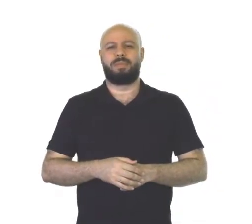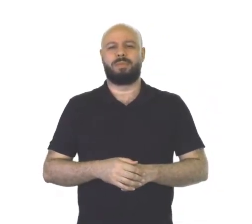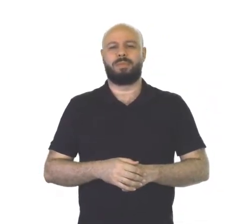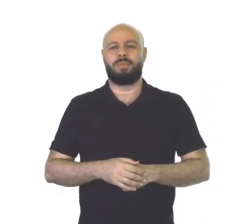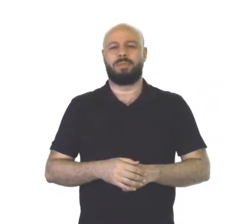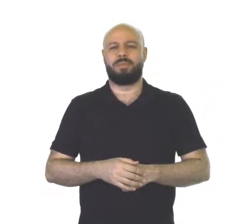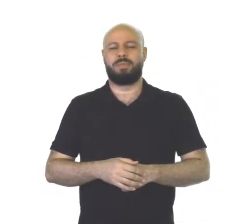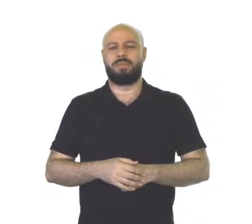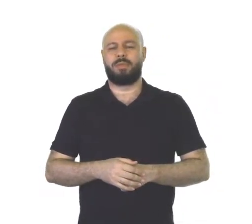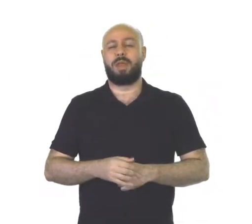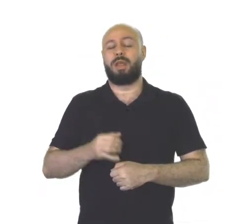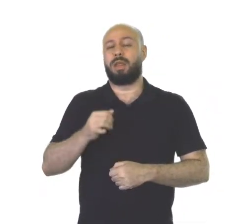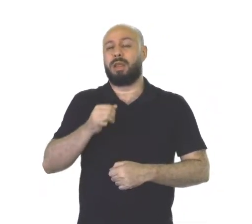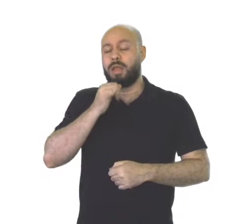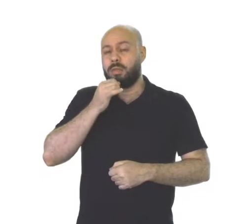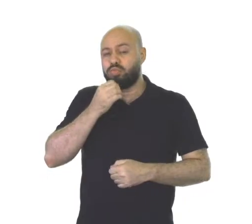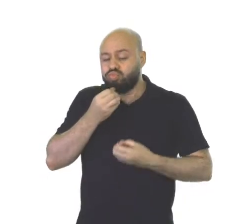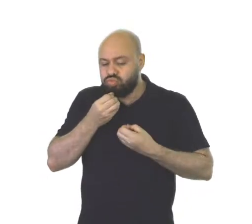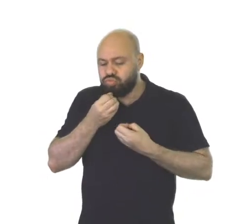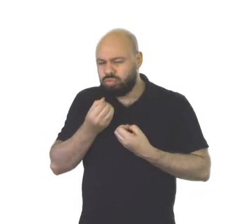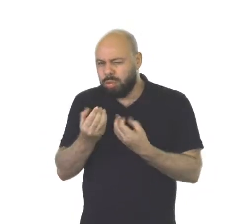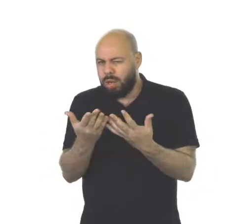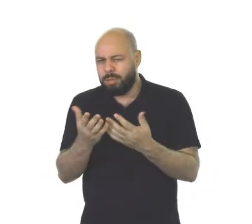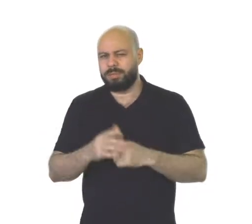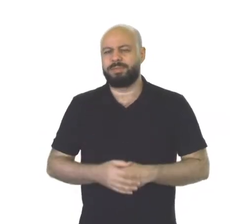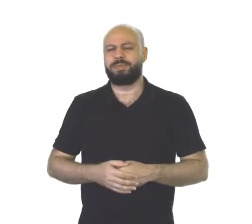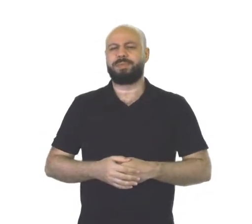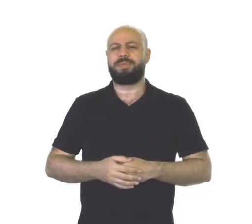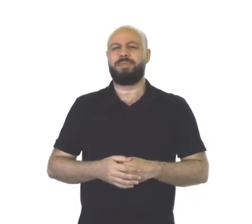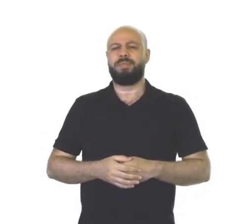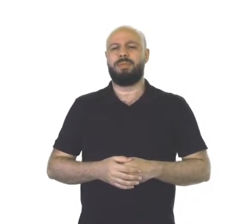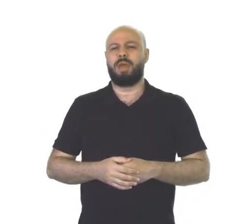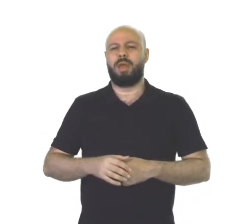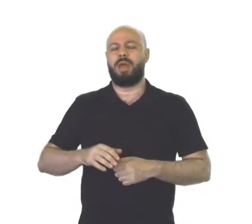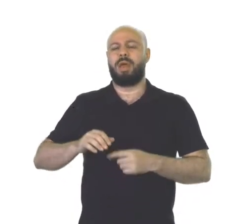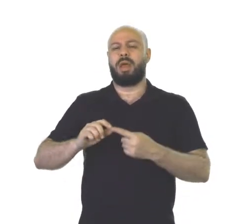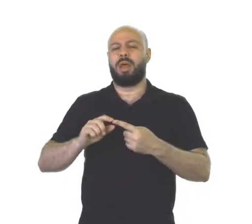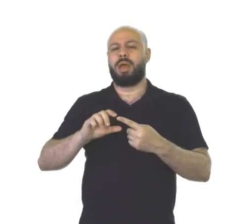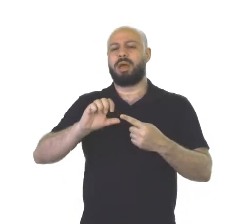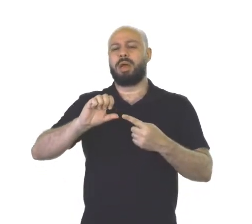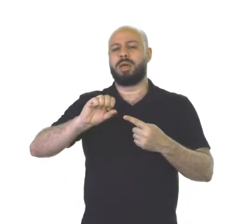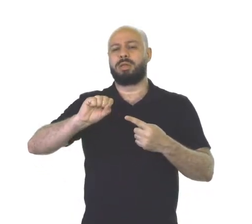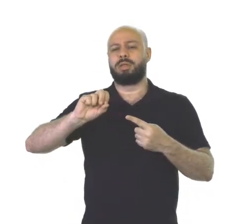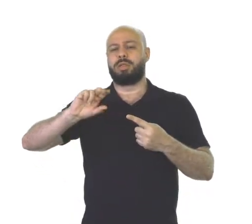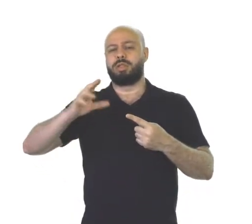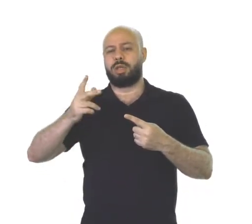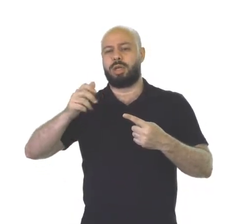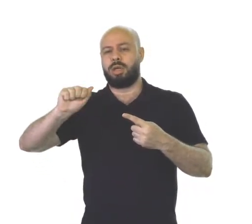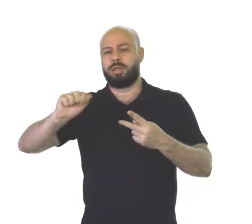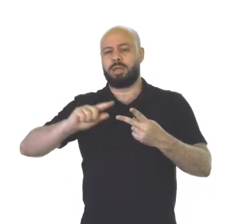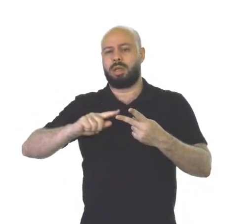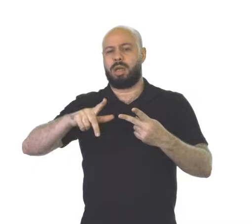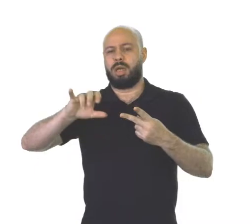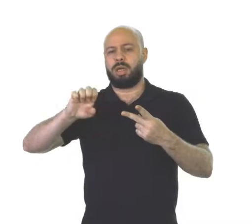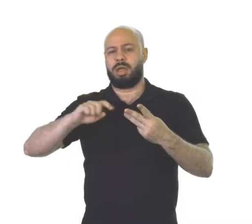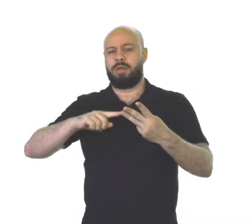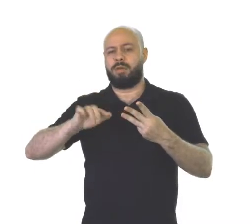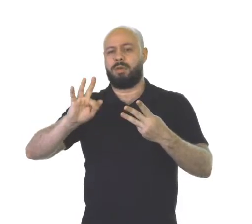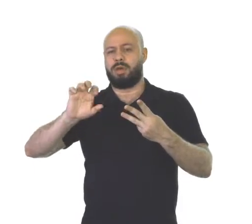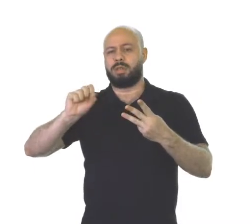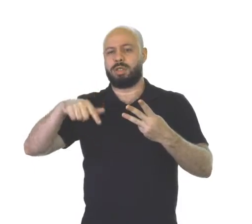Giving examples. Nós temos such as, like, for example,